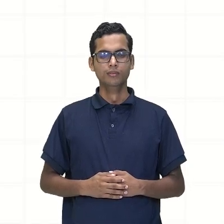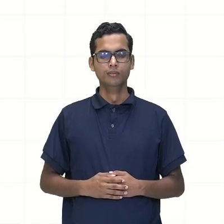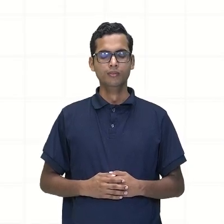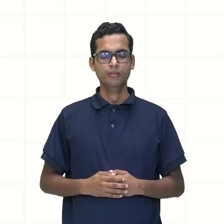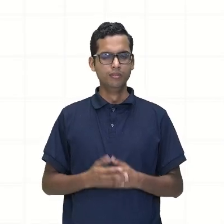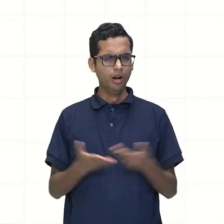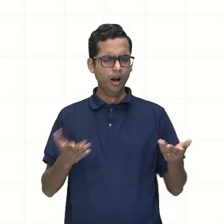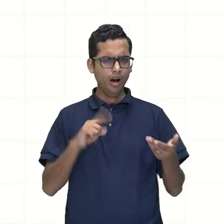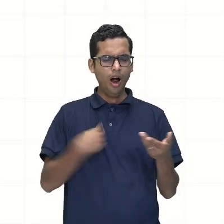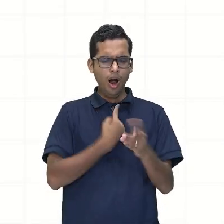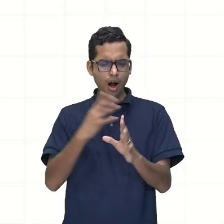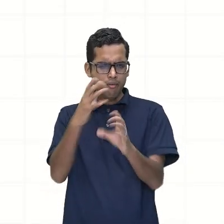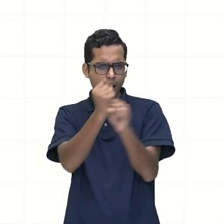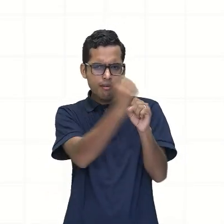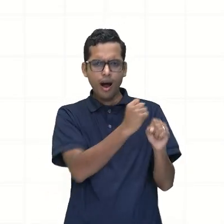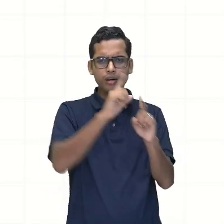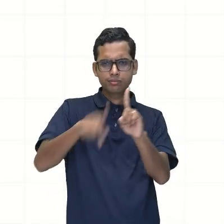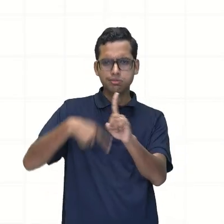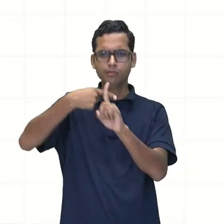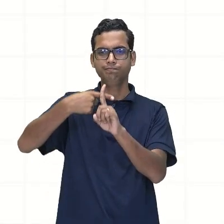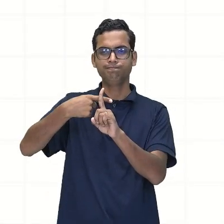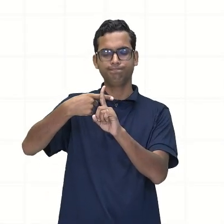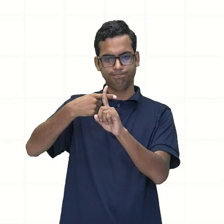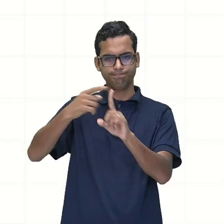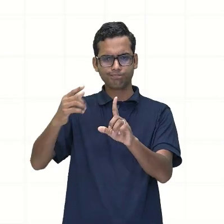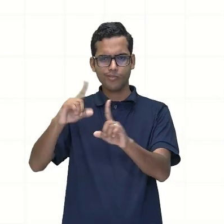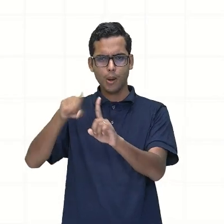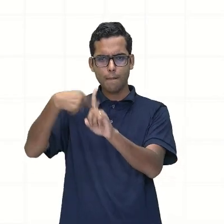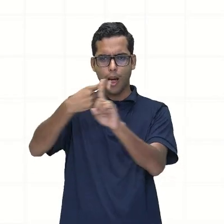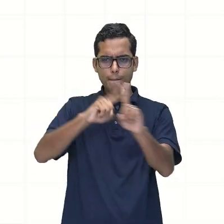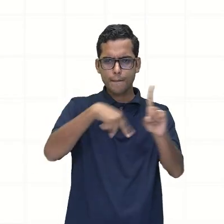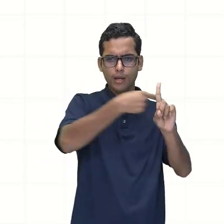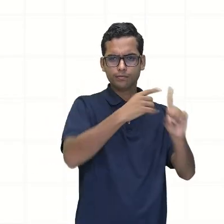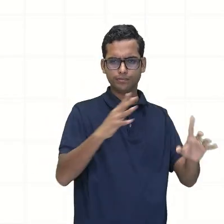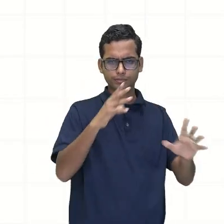Então, a gente vai somar todas essas três medidas.